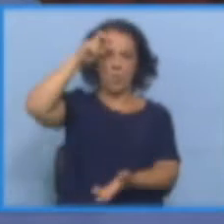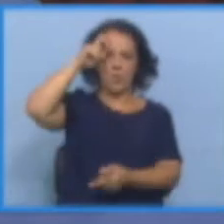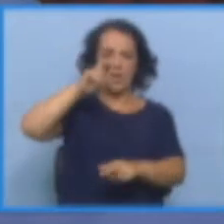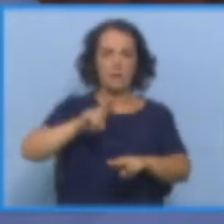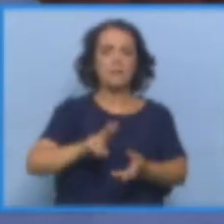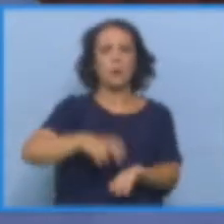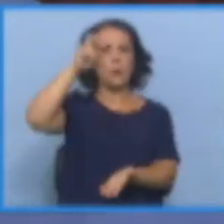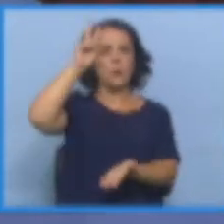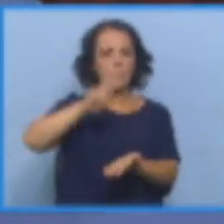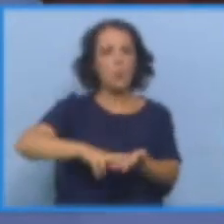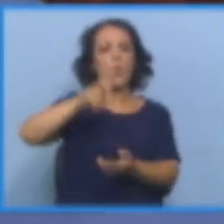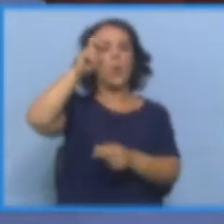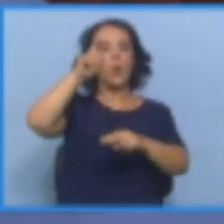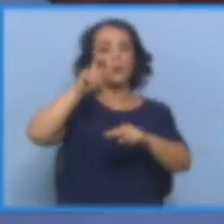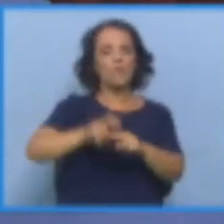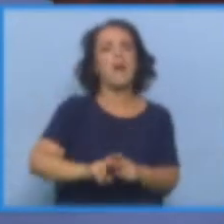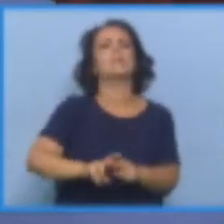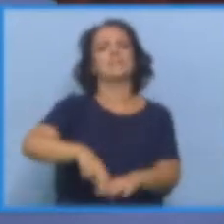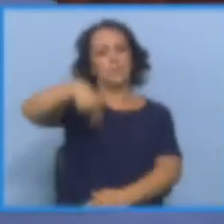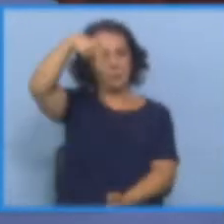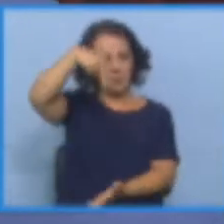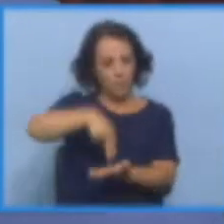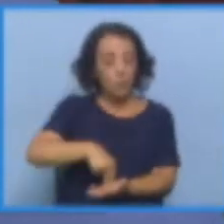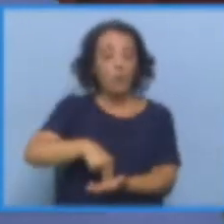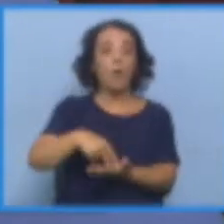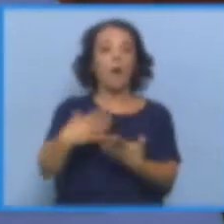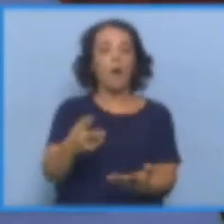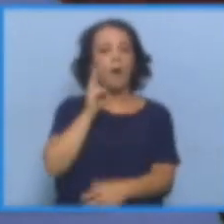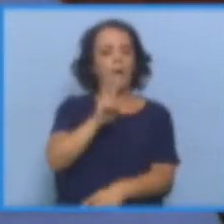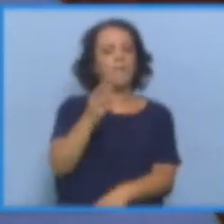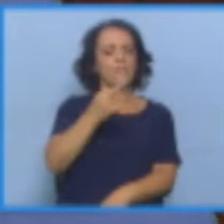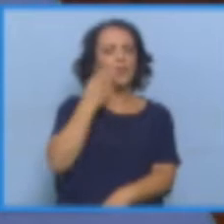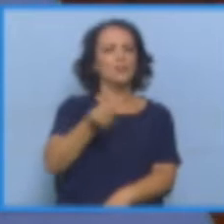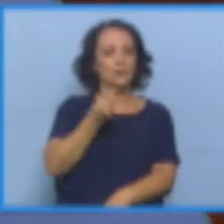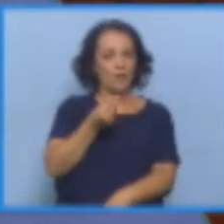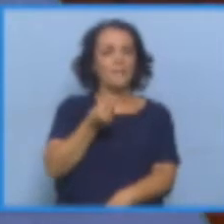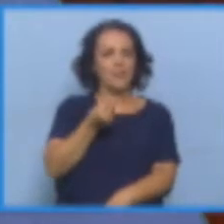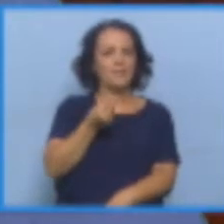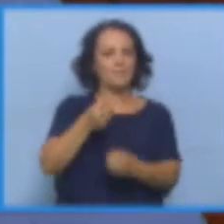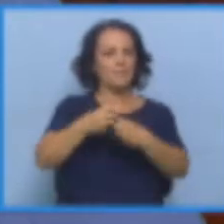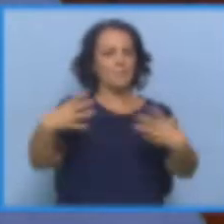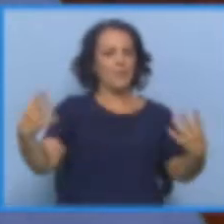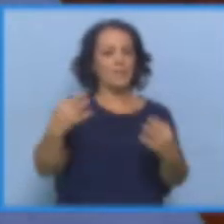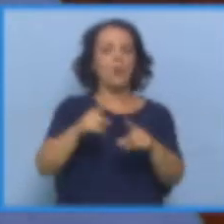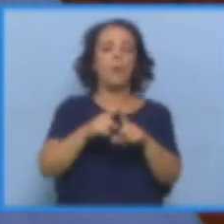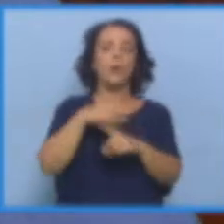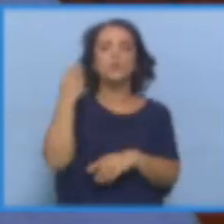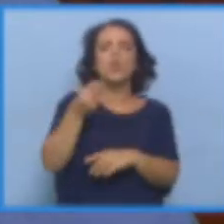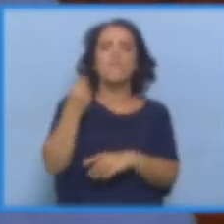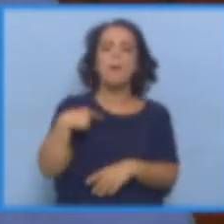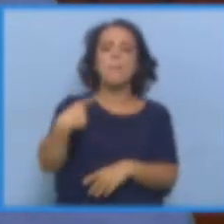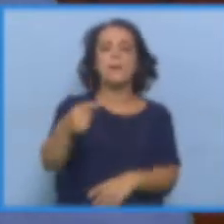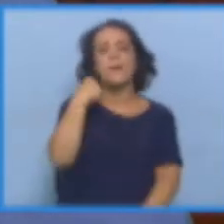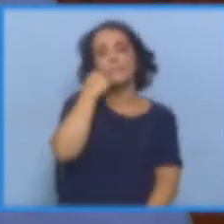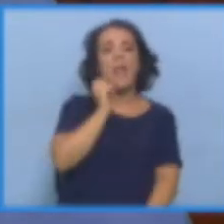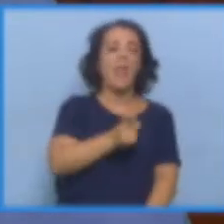sofá. E cada vez mais é isso que nós vemos nos jovens, porque já não se contentam apenas com aquilo que têm no dia-a-dia, já